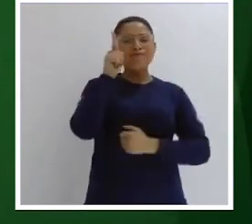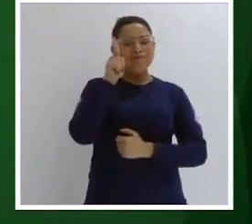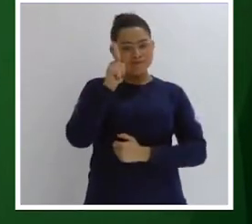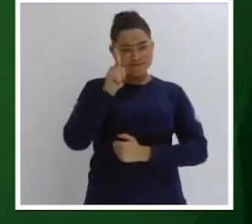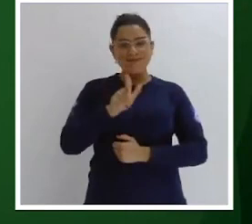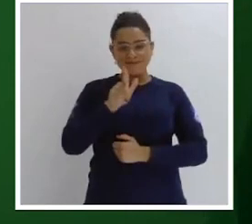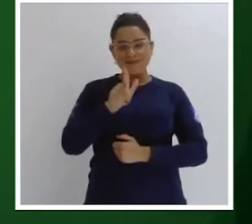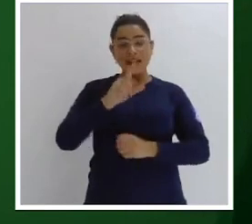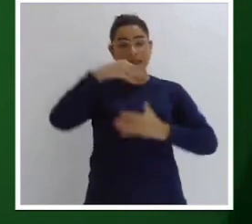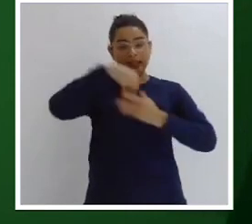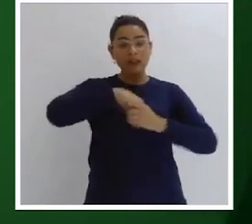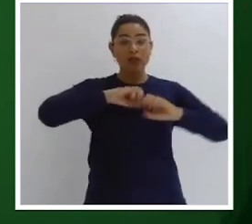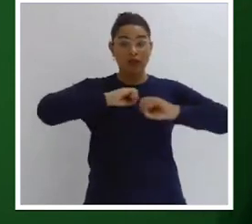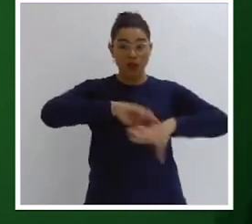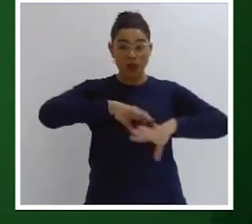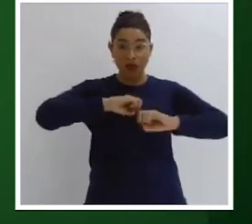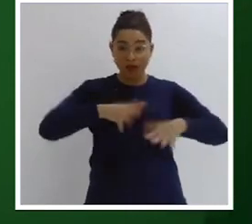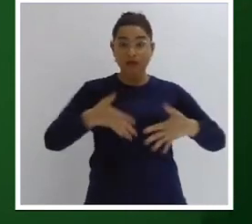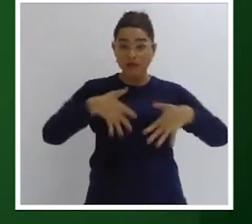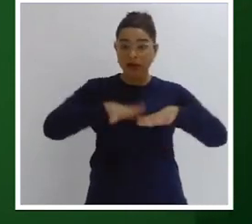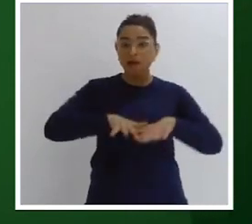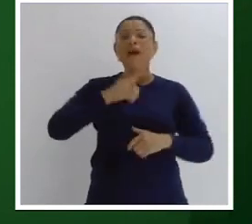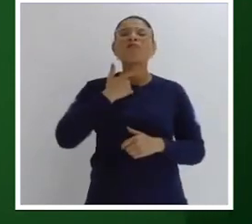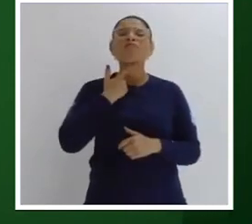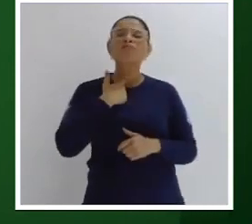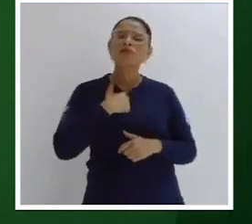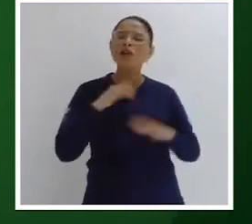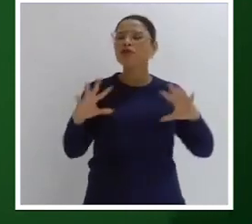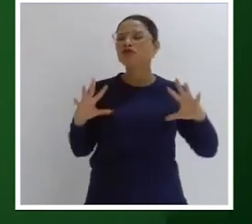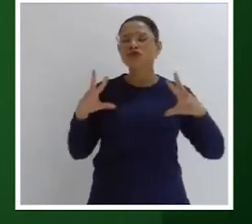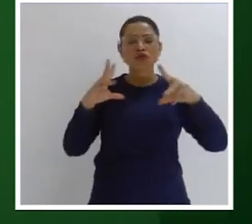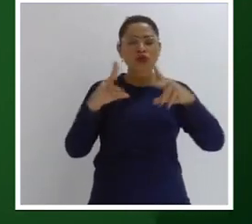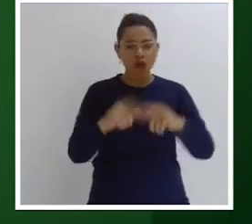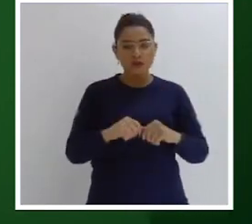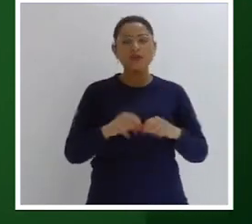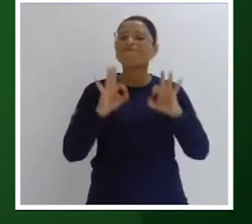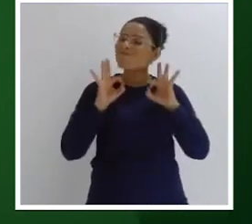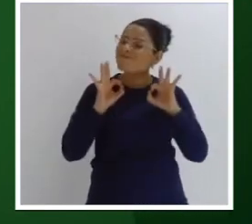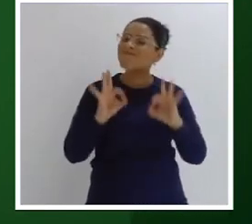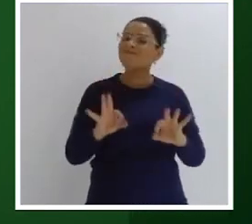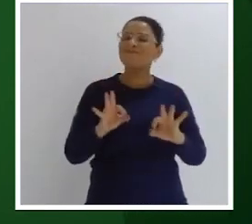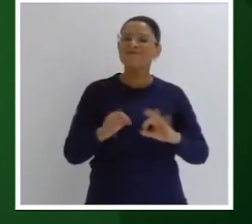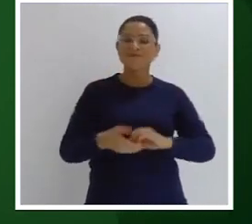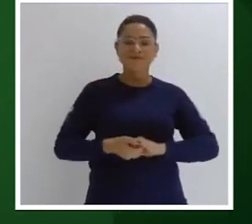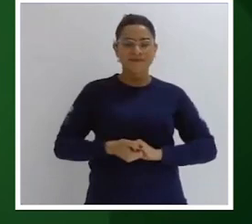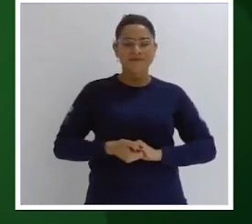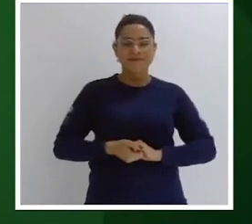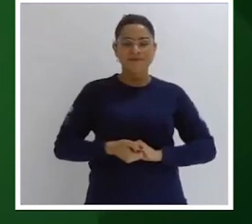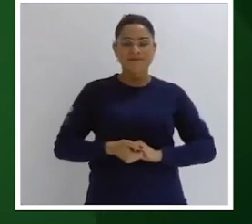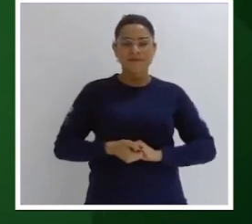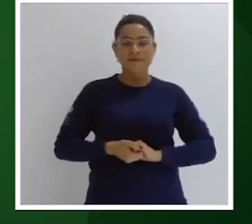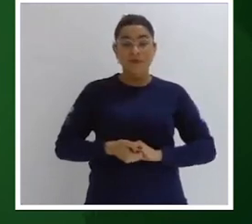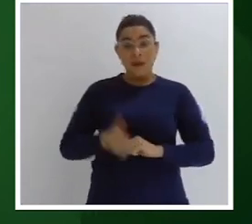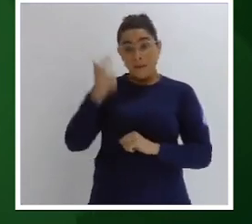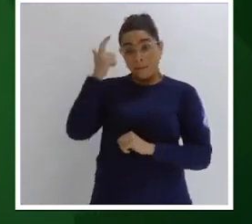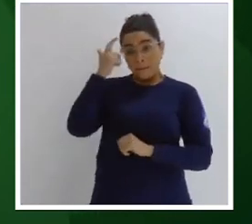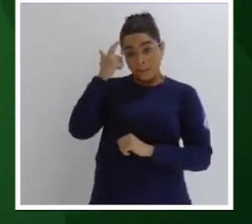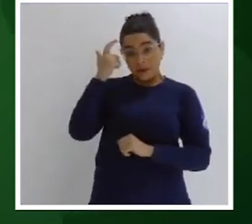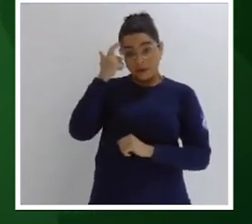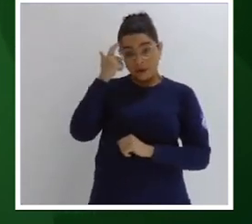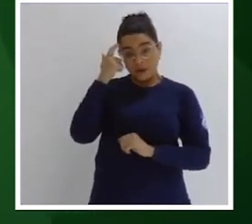na educação inclusiva que é um desejo de todos nós Com certeza né pensando na